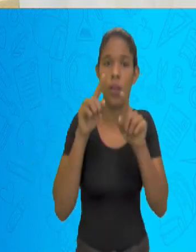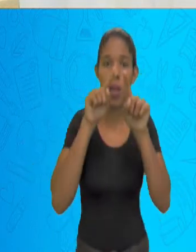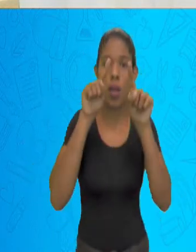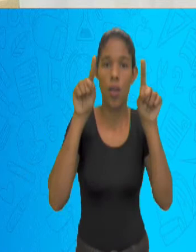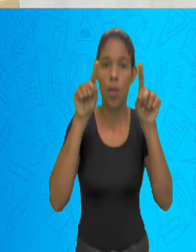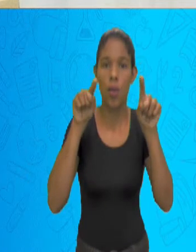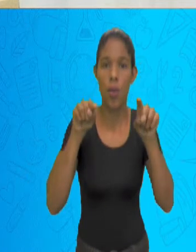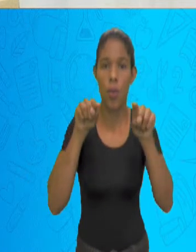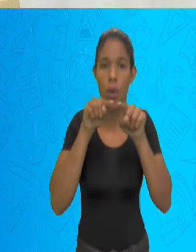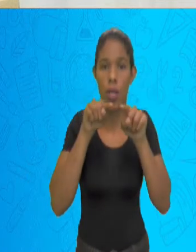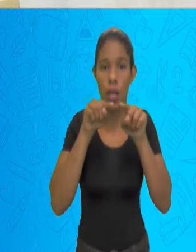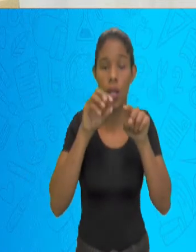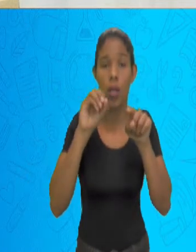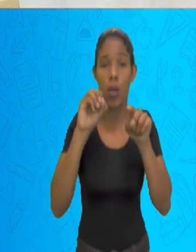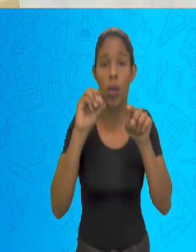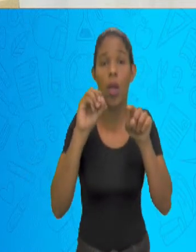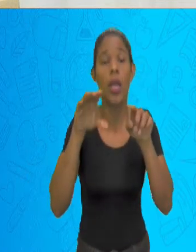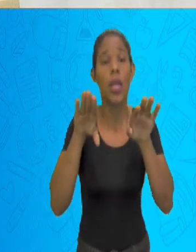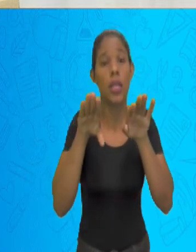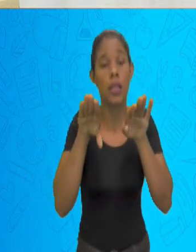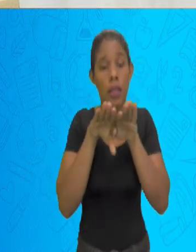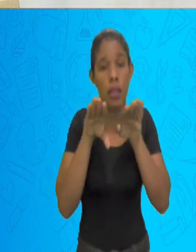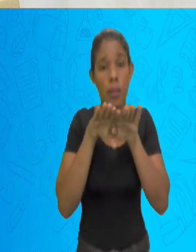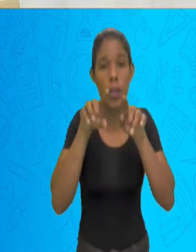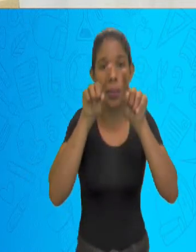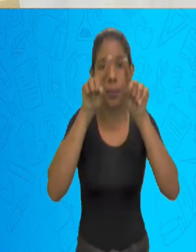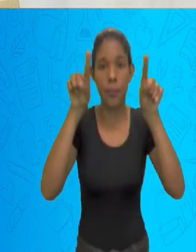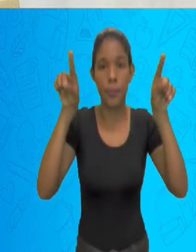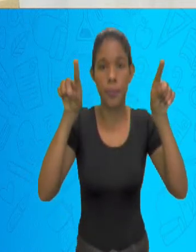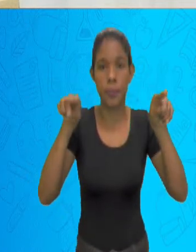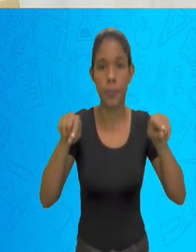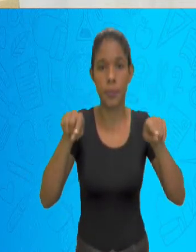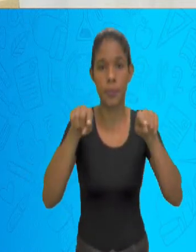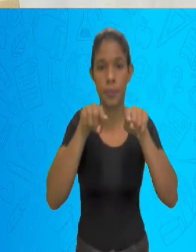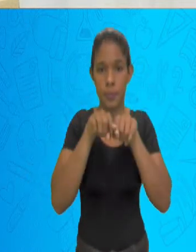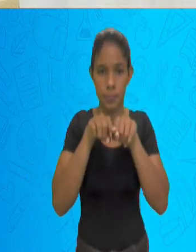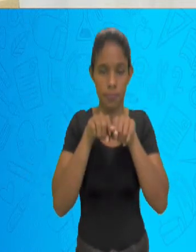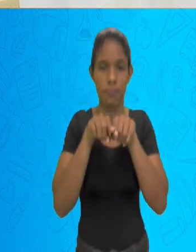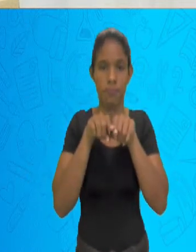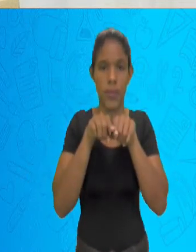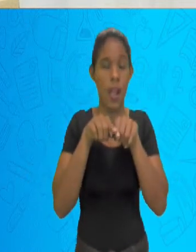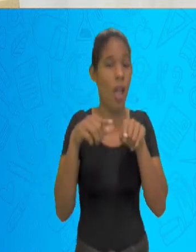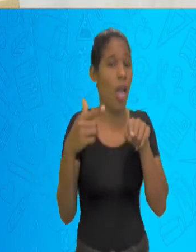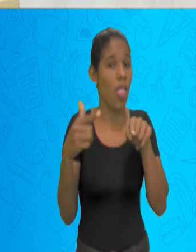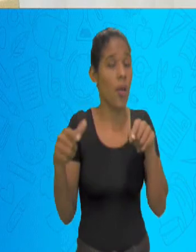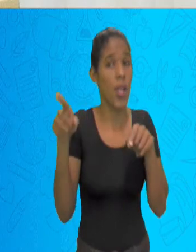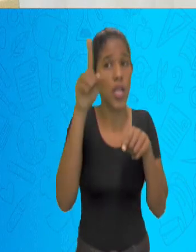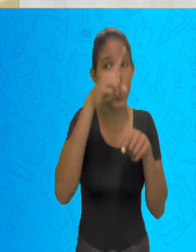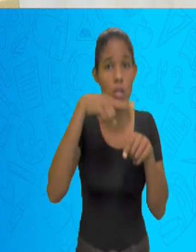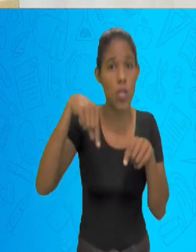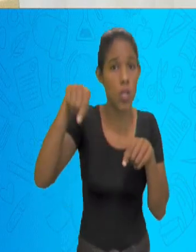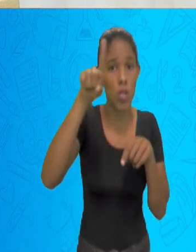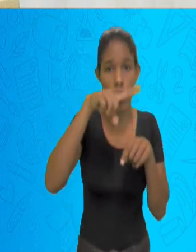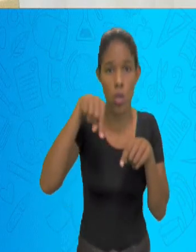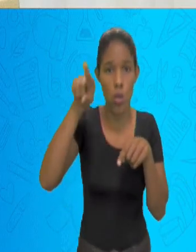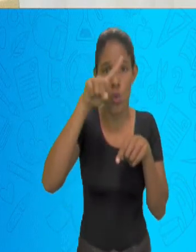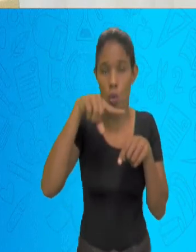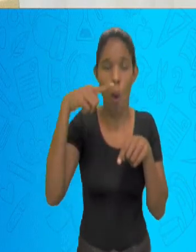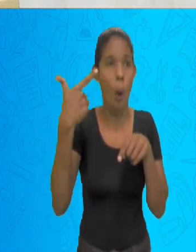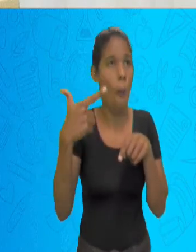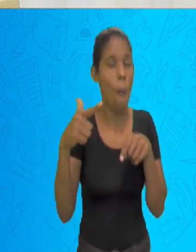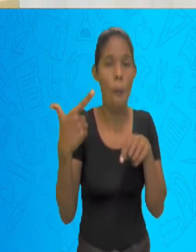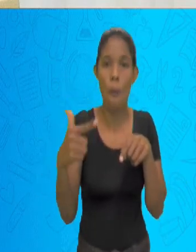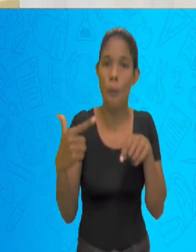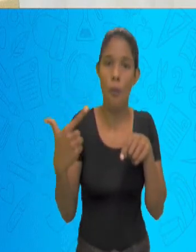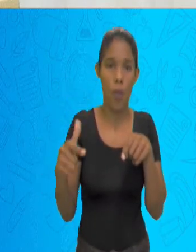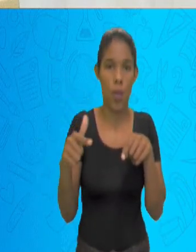e retangular, as partes que ela tem, ok? Ela não tem parte circular, ela não tem círculos, por isso